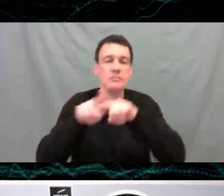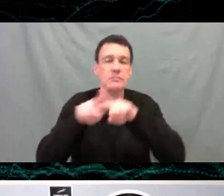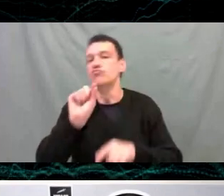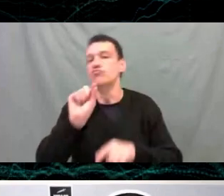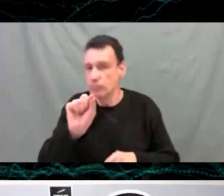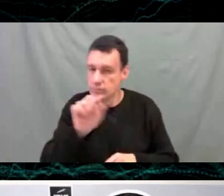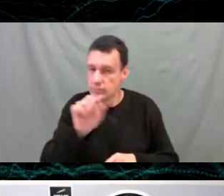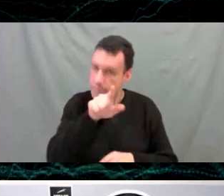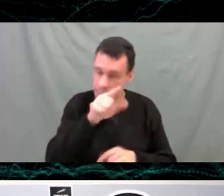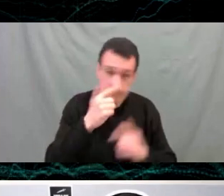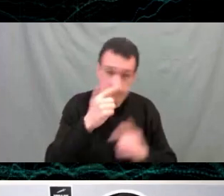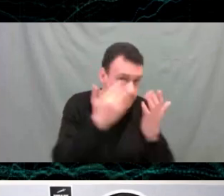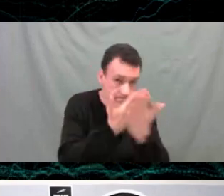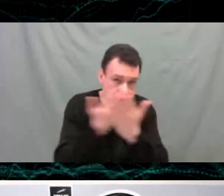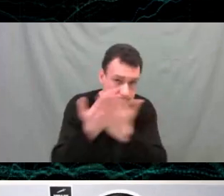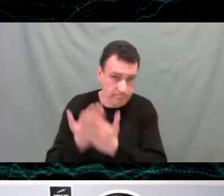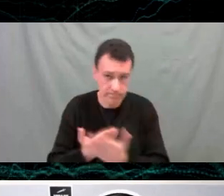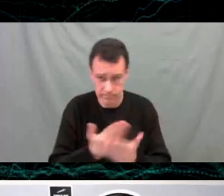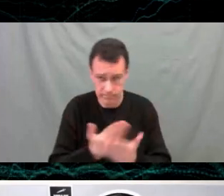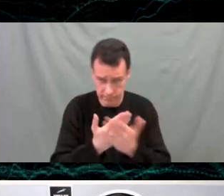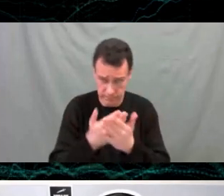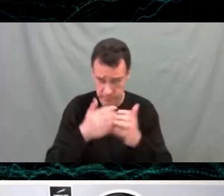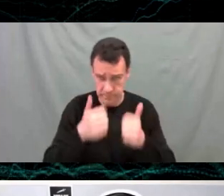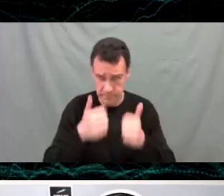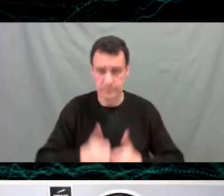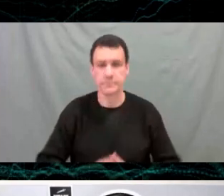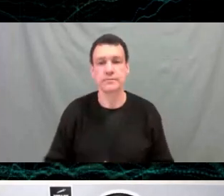bom? Ok.